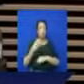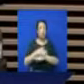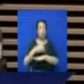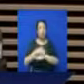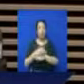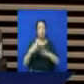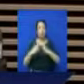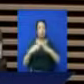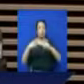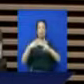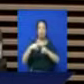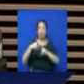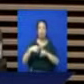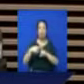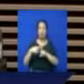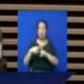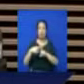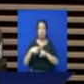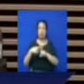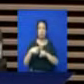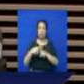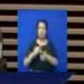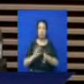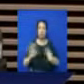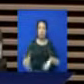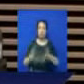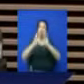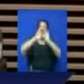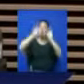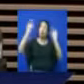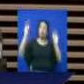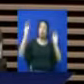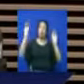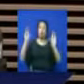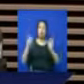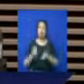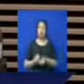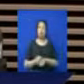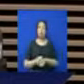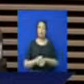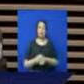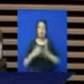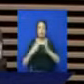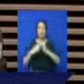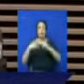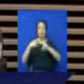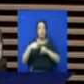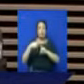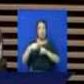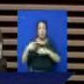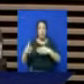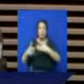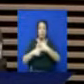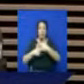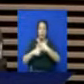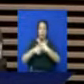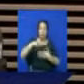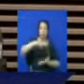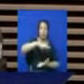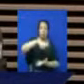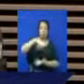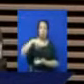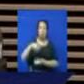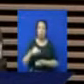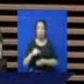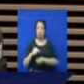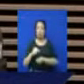preferirem, que vai ser levada aos céus no arrebatamento da igreja. Mas essa igreja tem um papel no mundo. E o papel que Deus deu a esta igreja